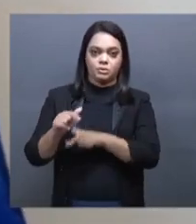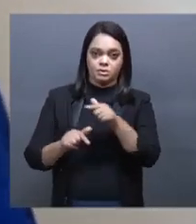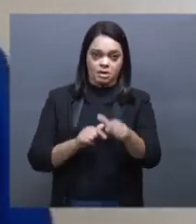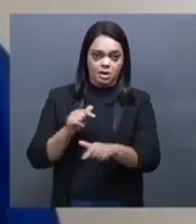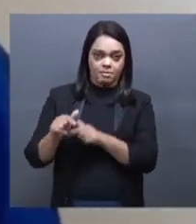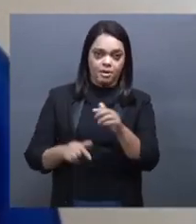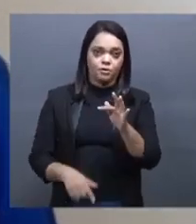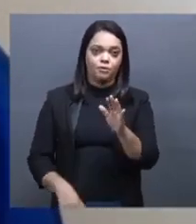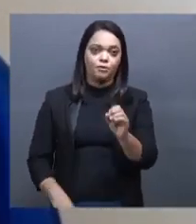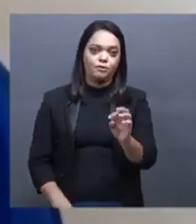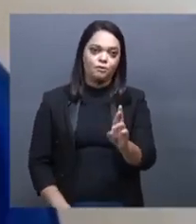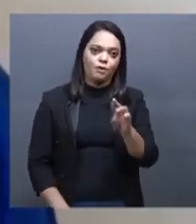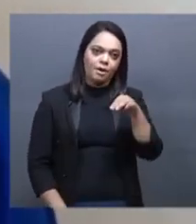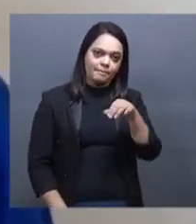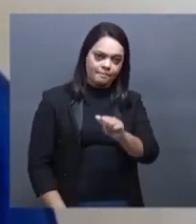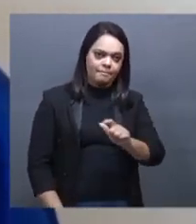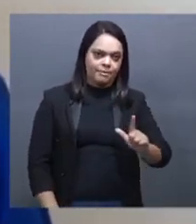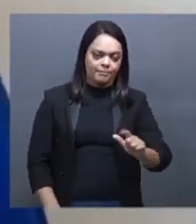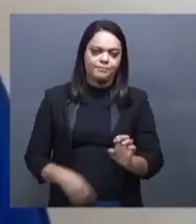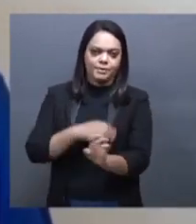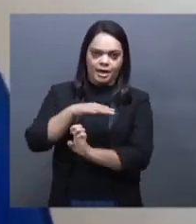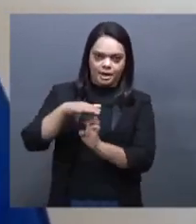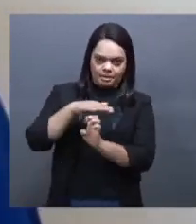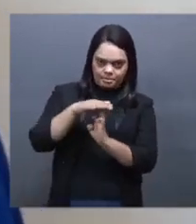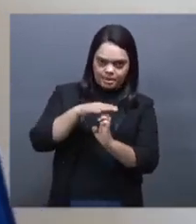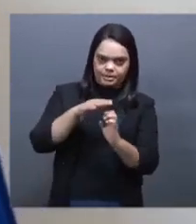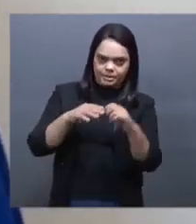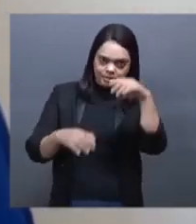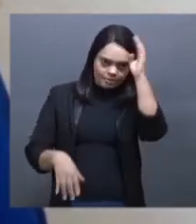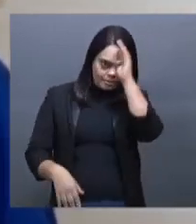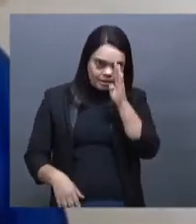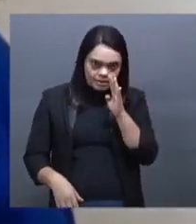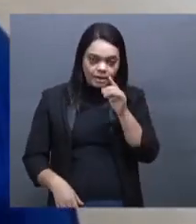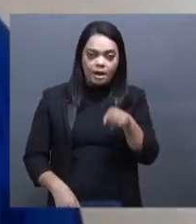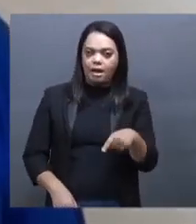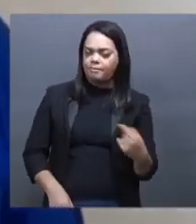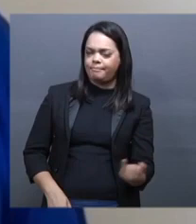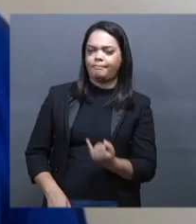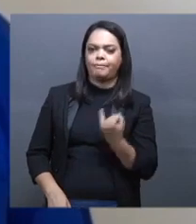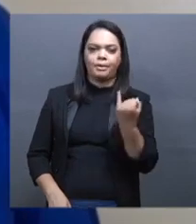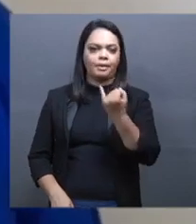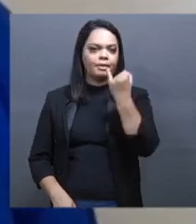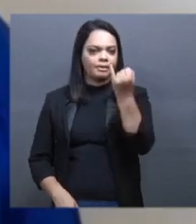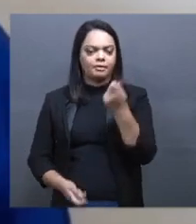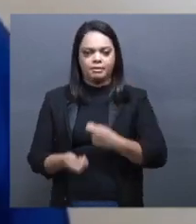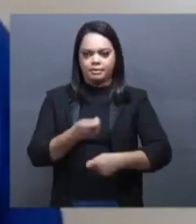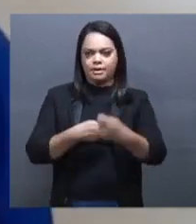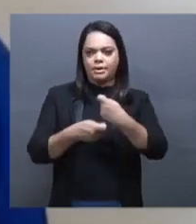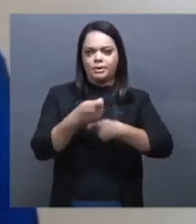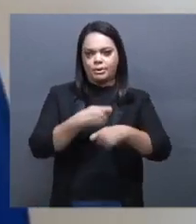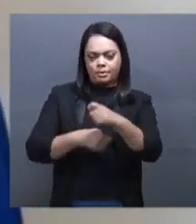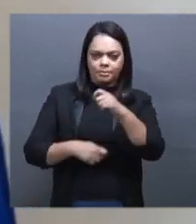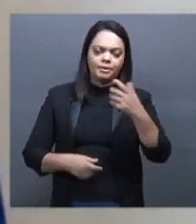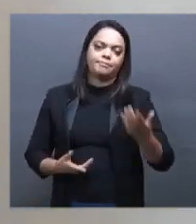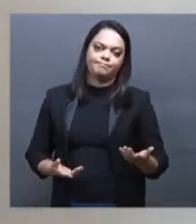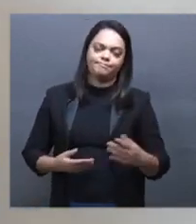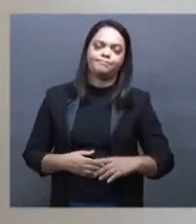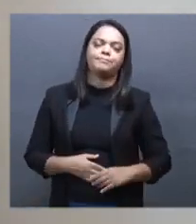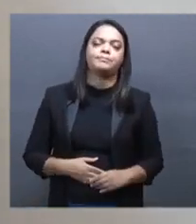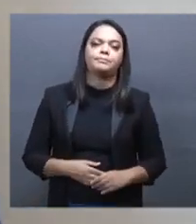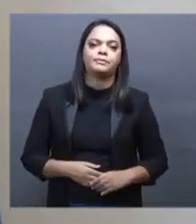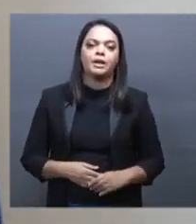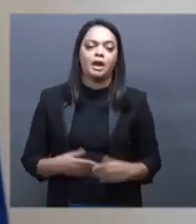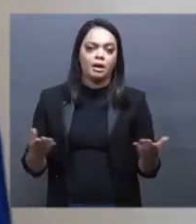formais. A empresa brasileira, a pequena empresa brasileira, é fundamental para a economia do nosso país. Nos tempos